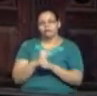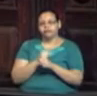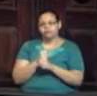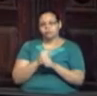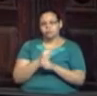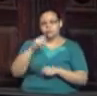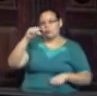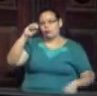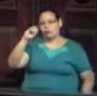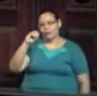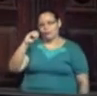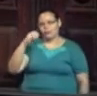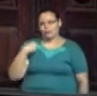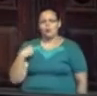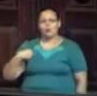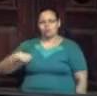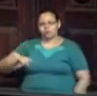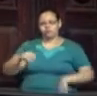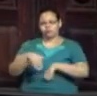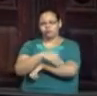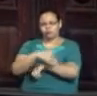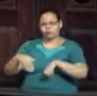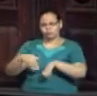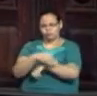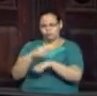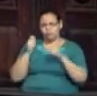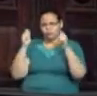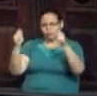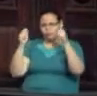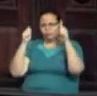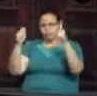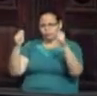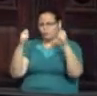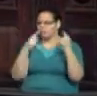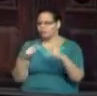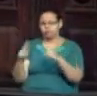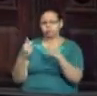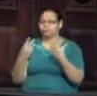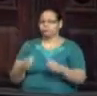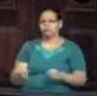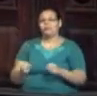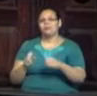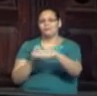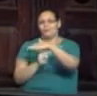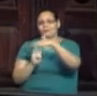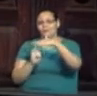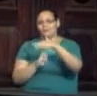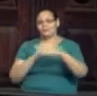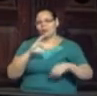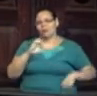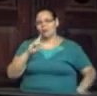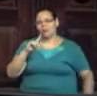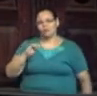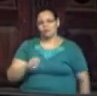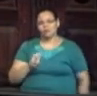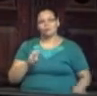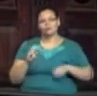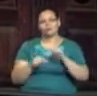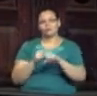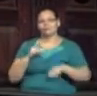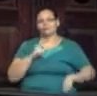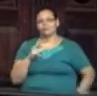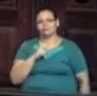ruas contra a privatização da SEDAI. No momento em que a minha cidade era escrava da máfia